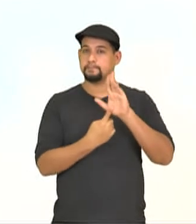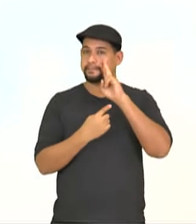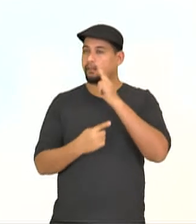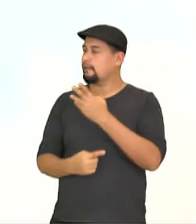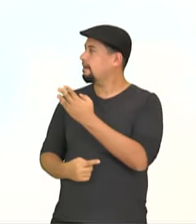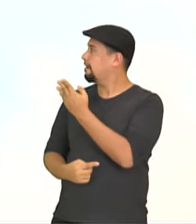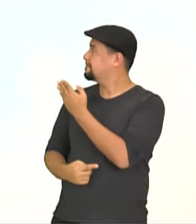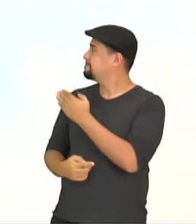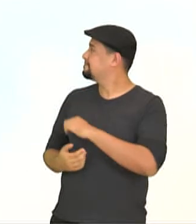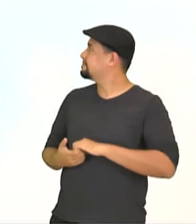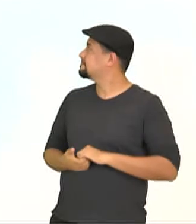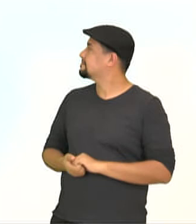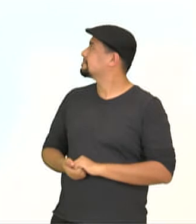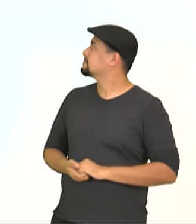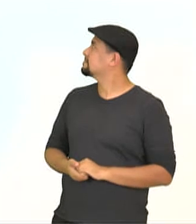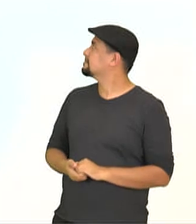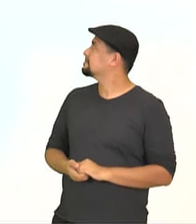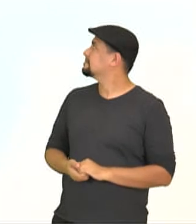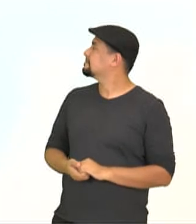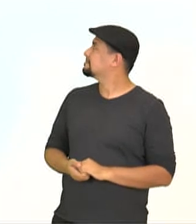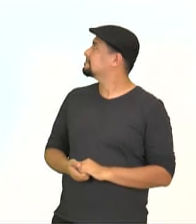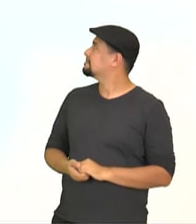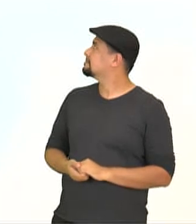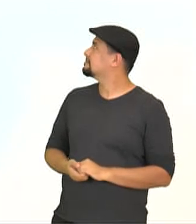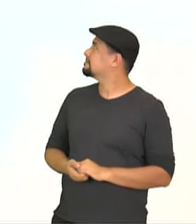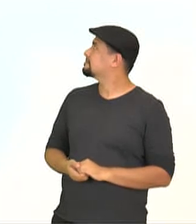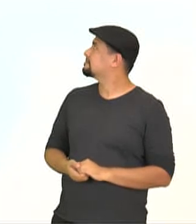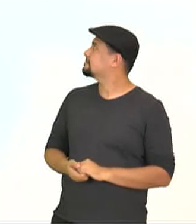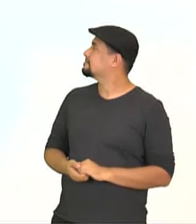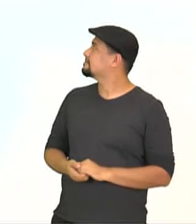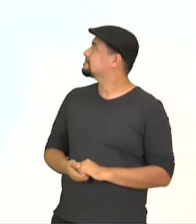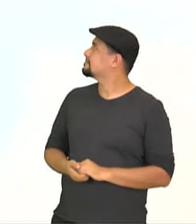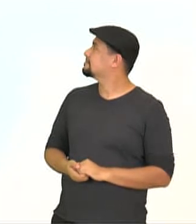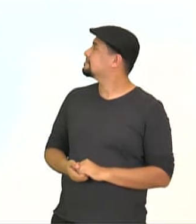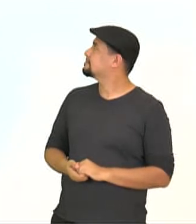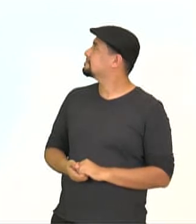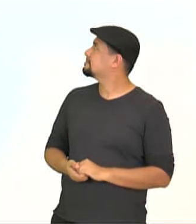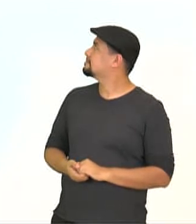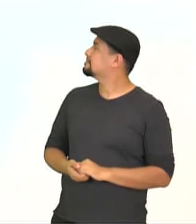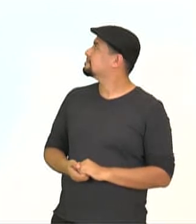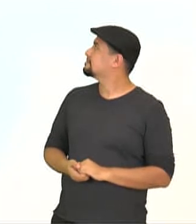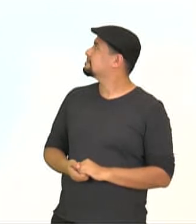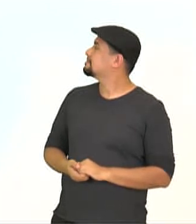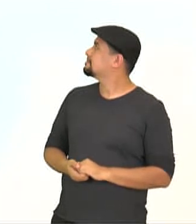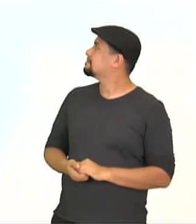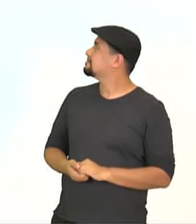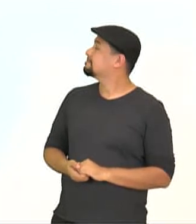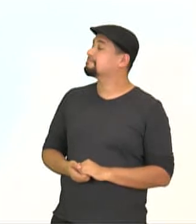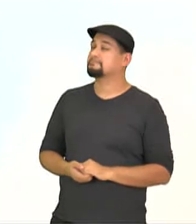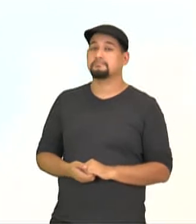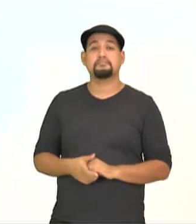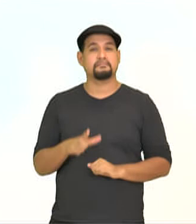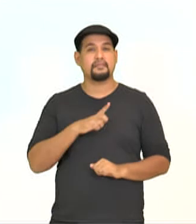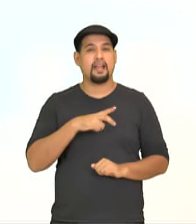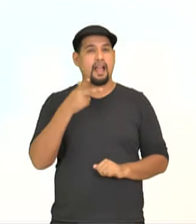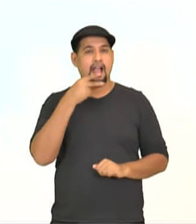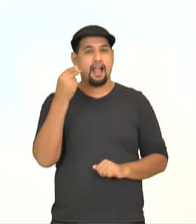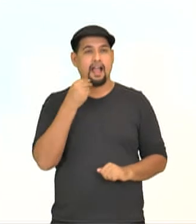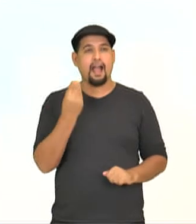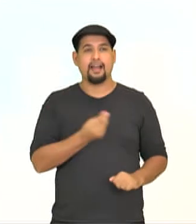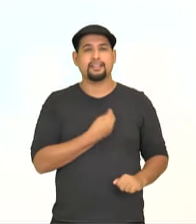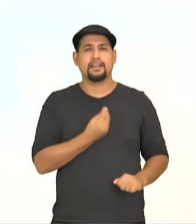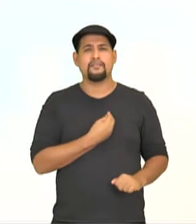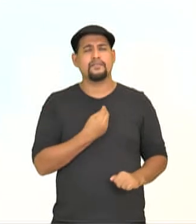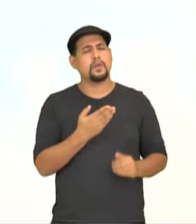pouquinho de leitura. Então, nós temos aí o gaturro e a gatinha que ele vive, né,